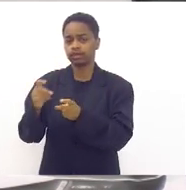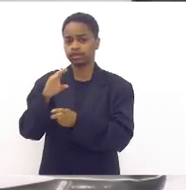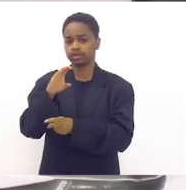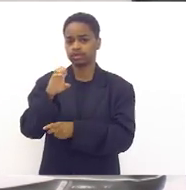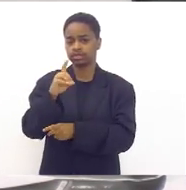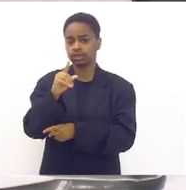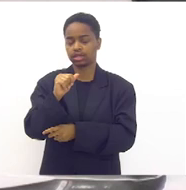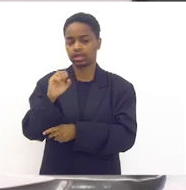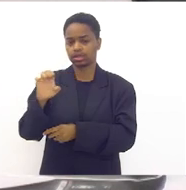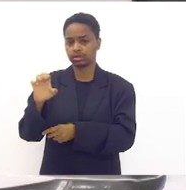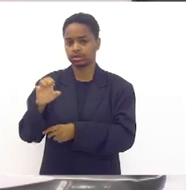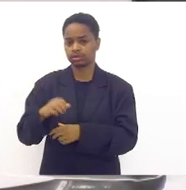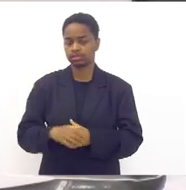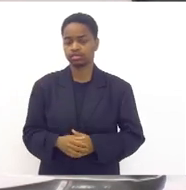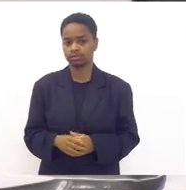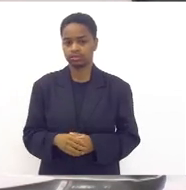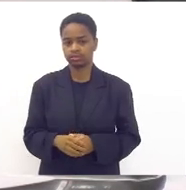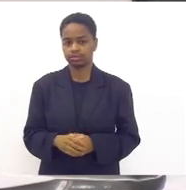da SEDAI?